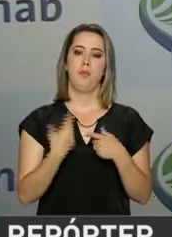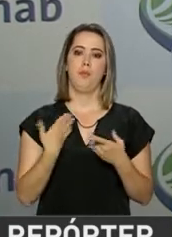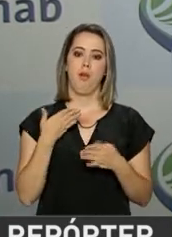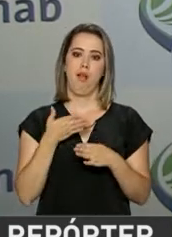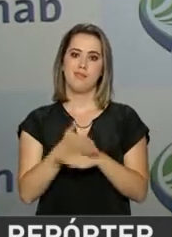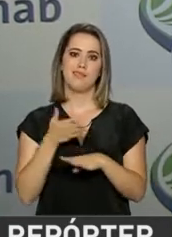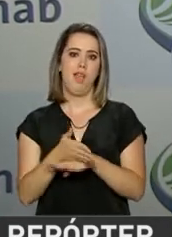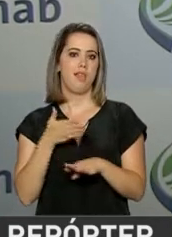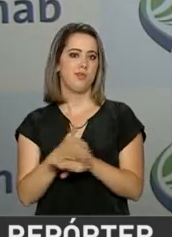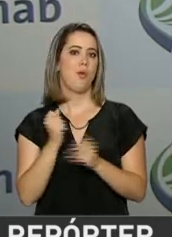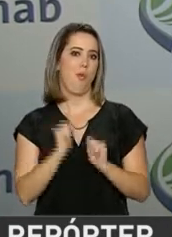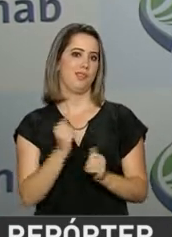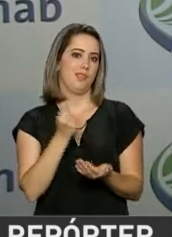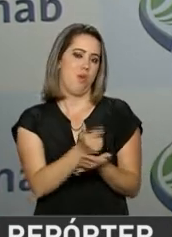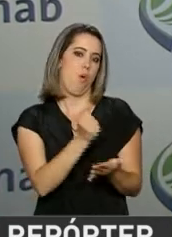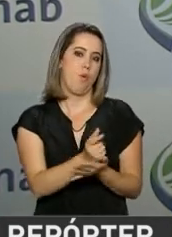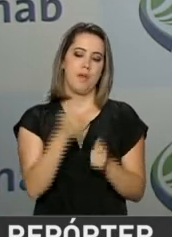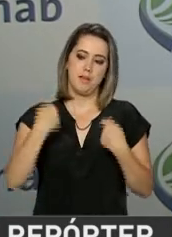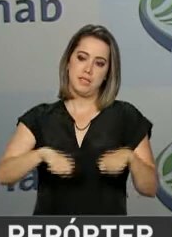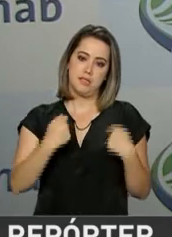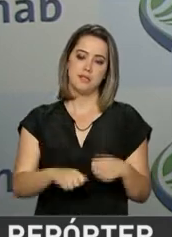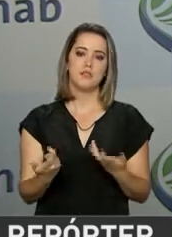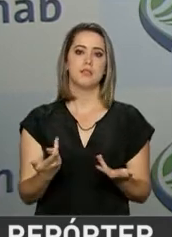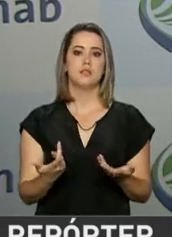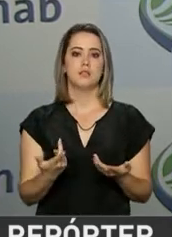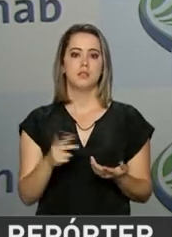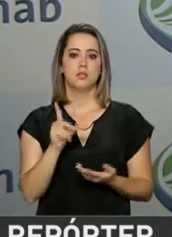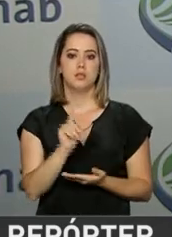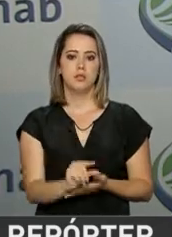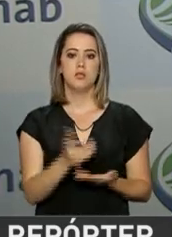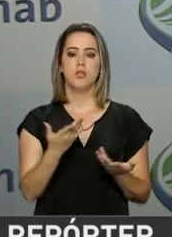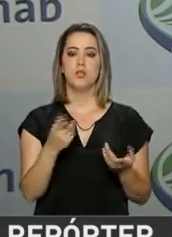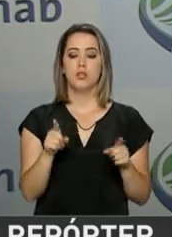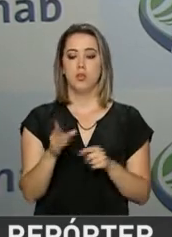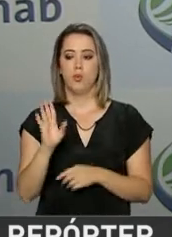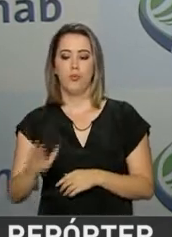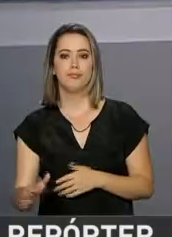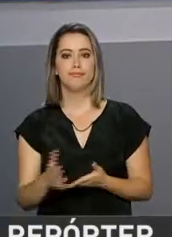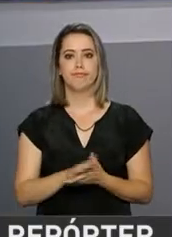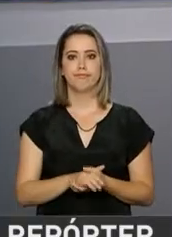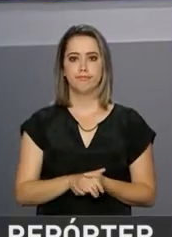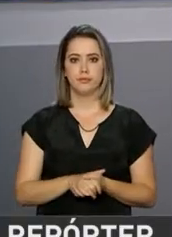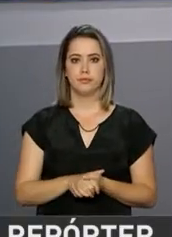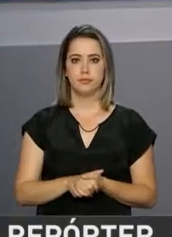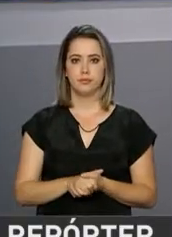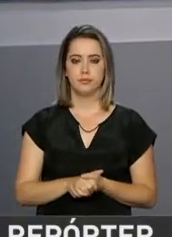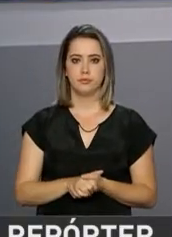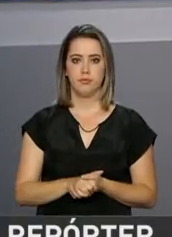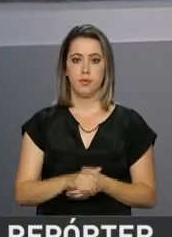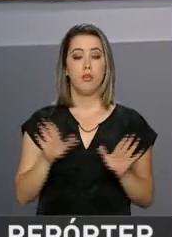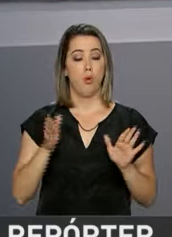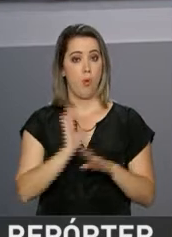acesso é aquele realmente necessita do toques governo governamentais com o subsídio